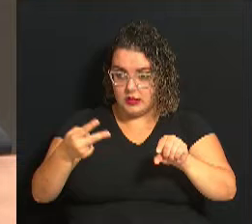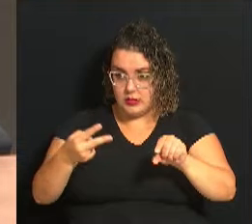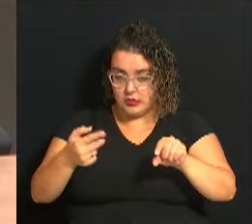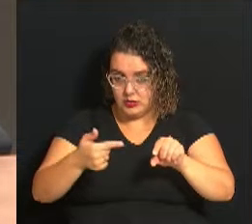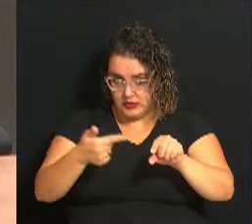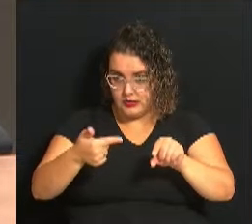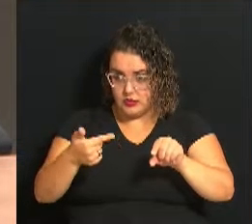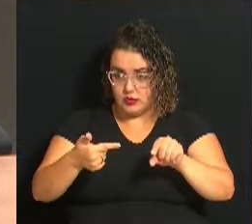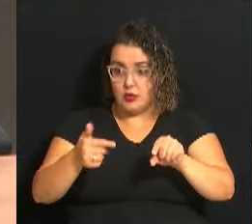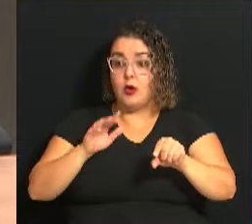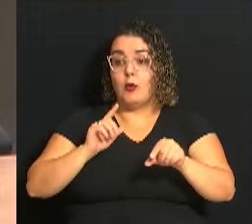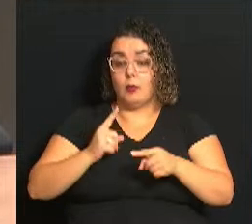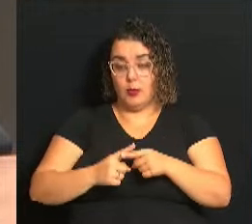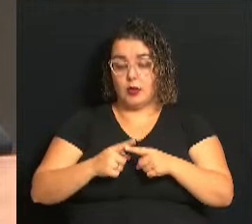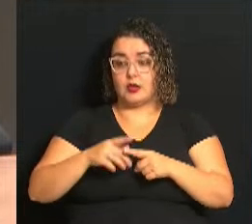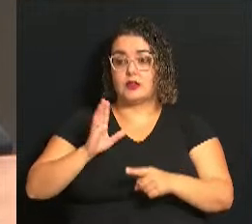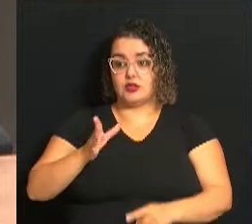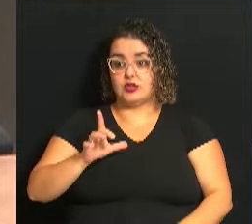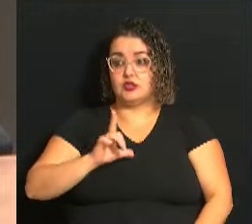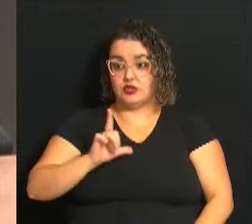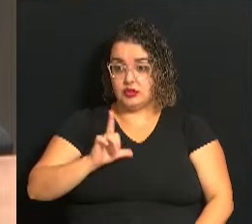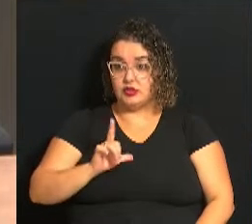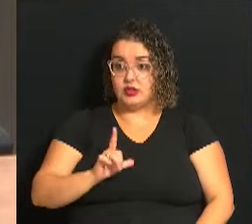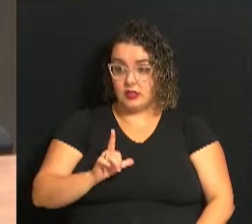já existem instalados